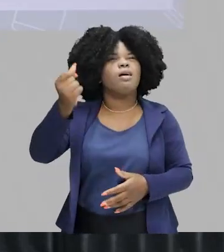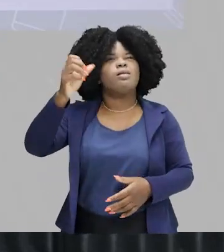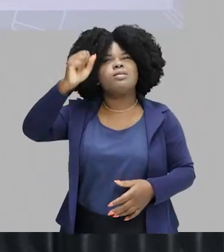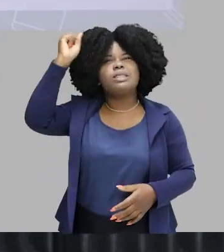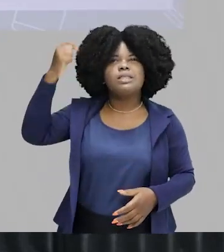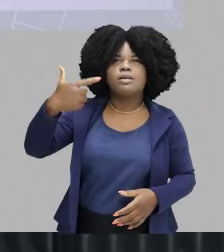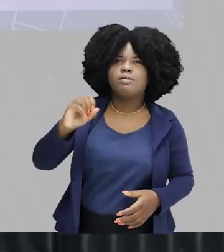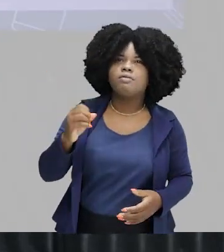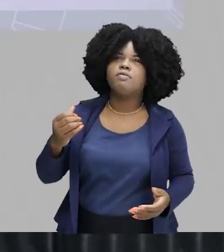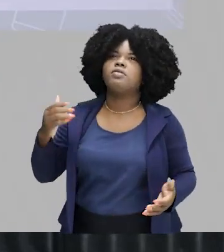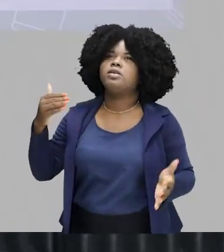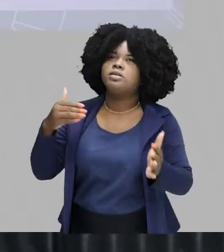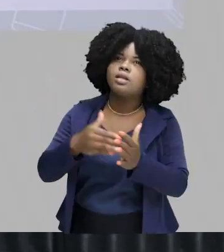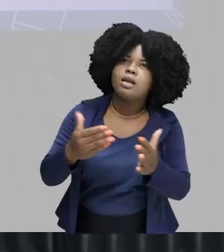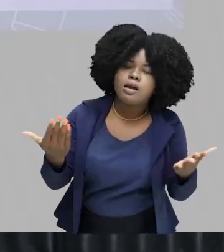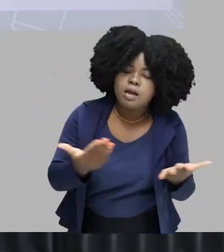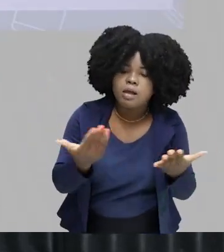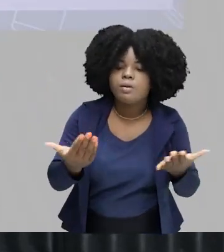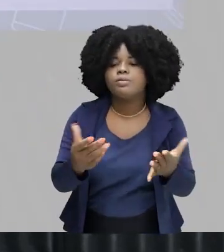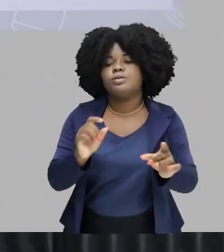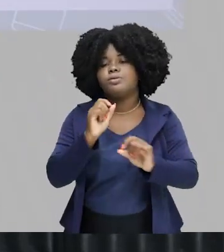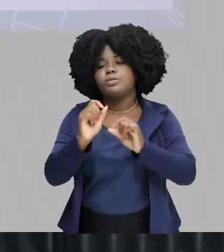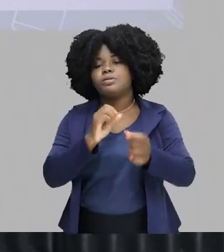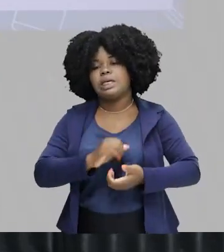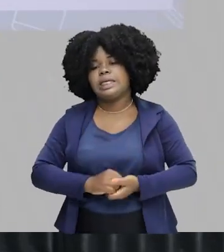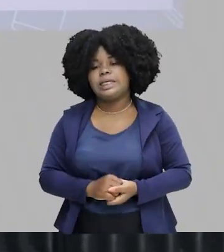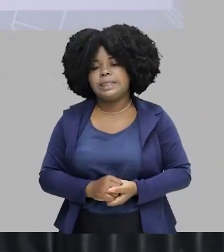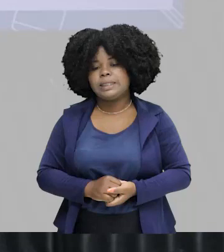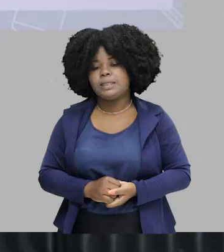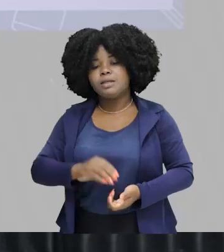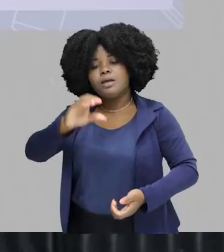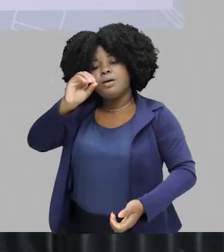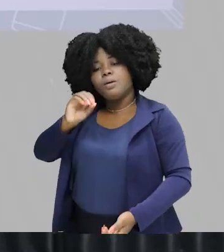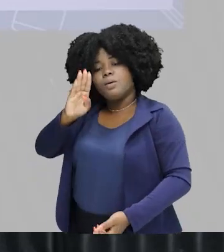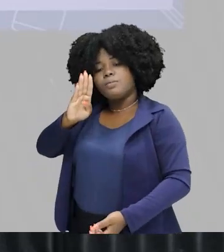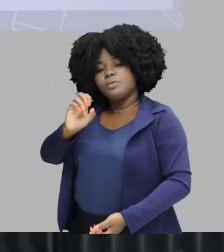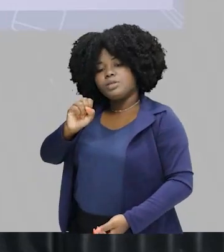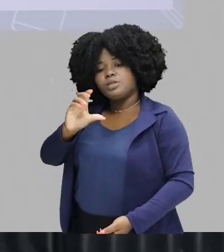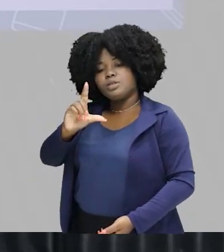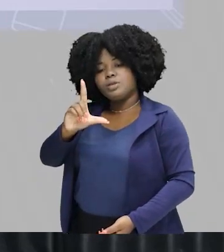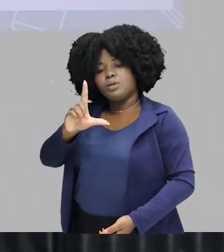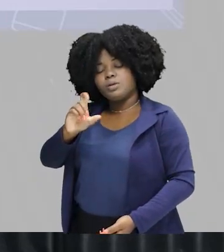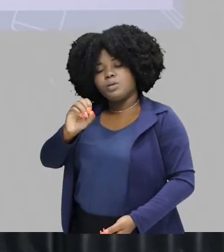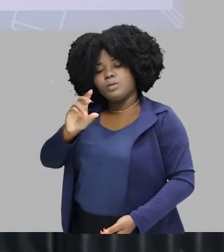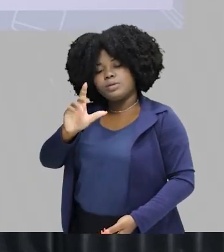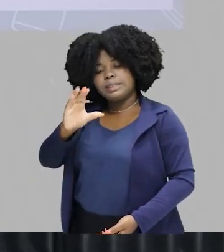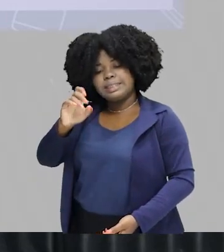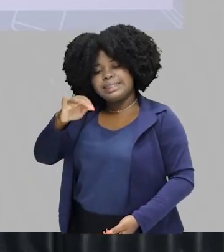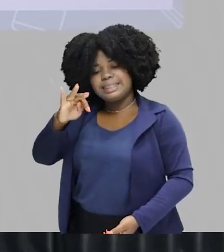e hoje também, uma coisa chamada obsolescência programada.